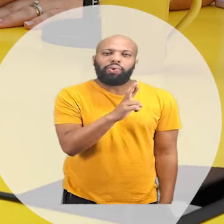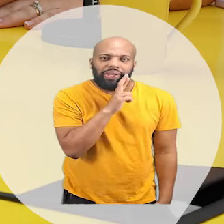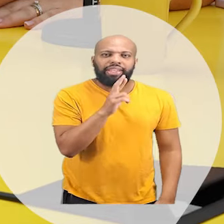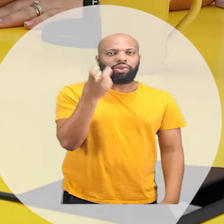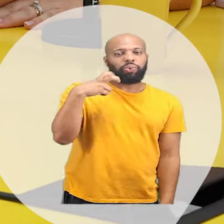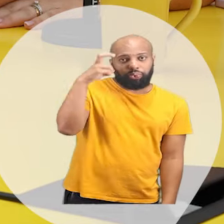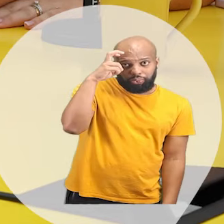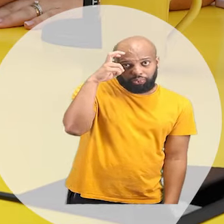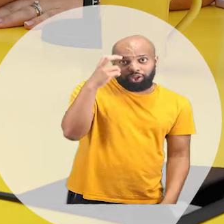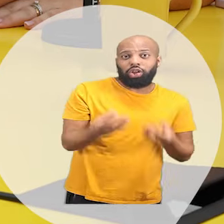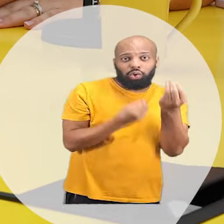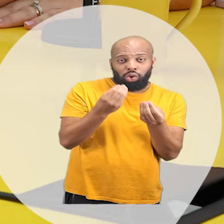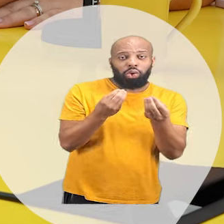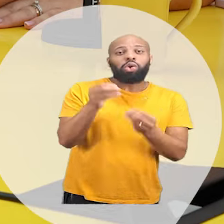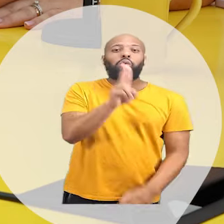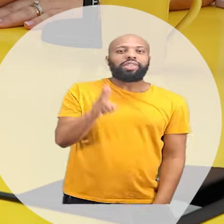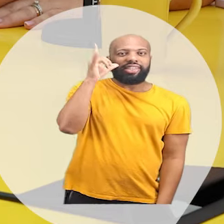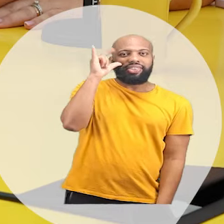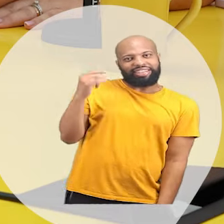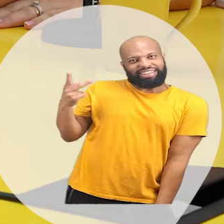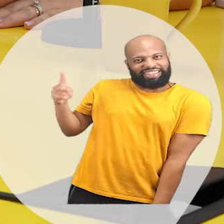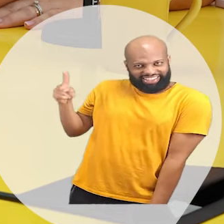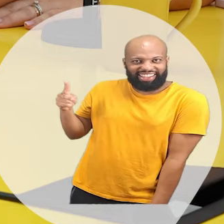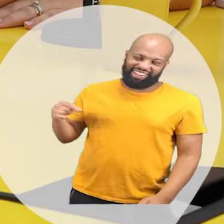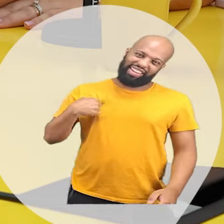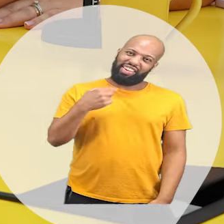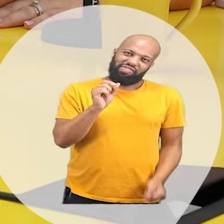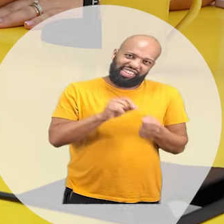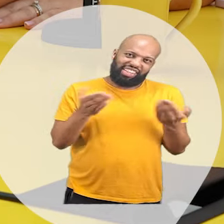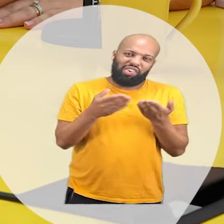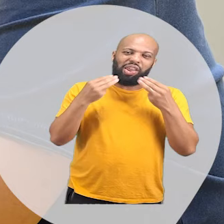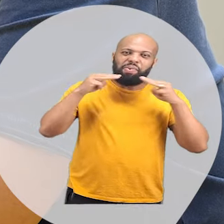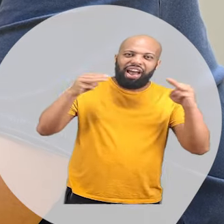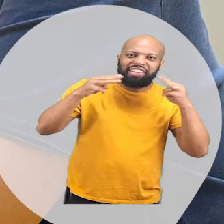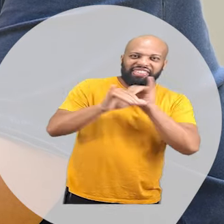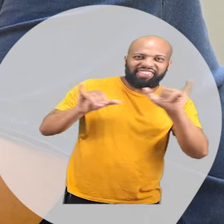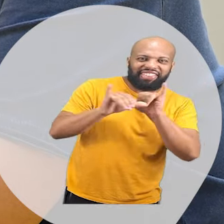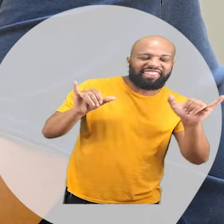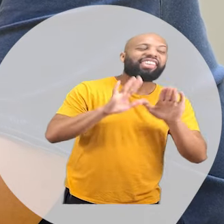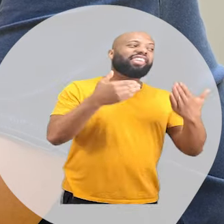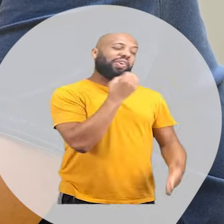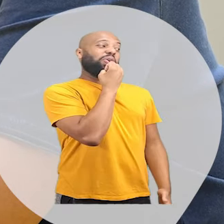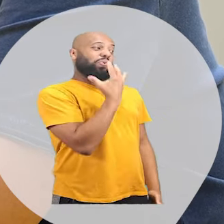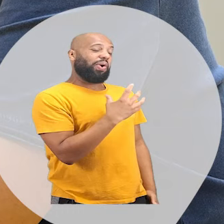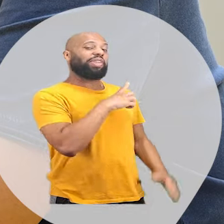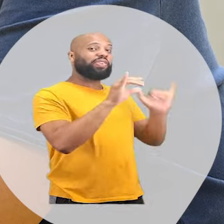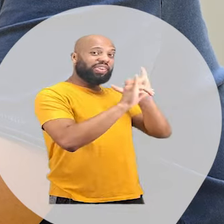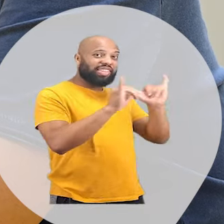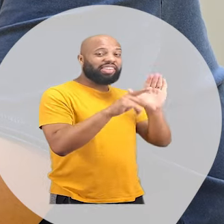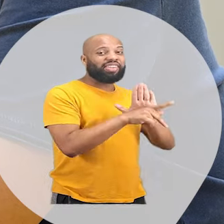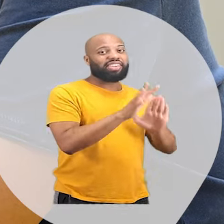restaurantes cultura é por meio do turno acho que vou fazer um merchan aqui concorda como a